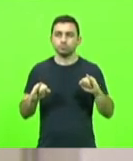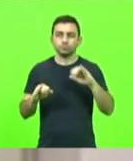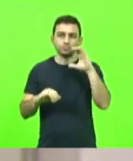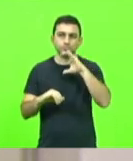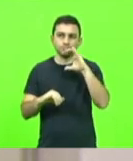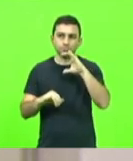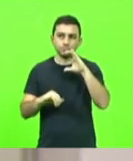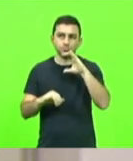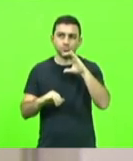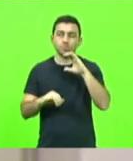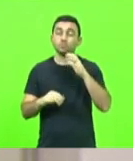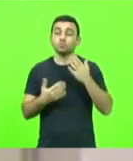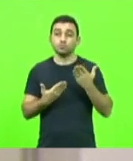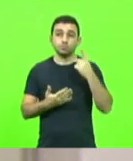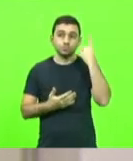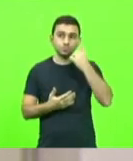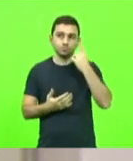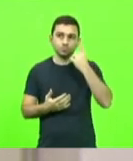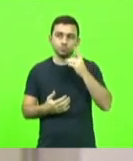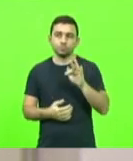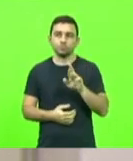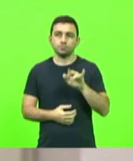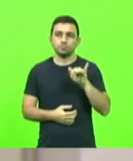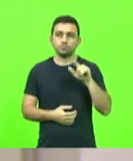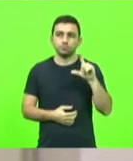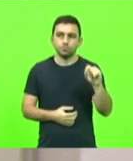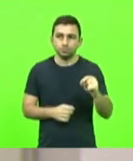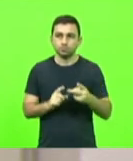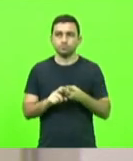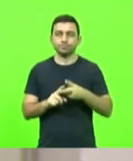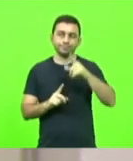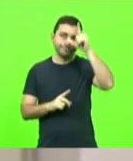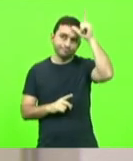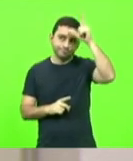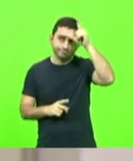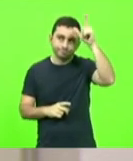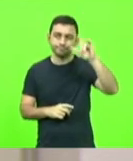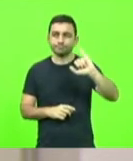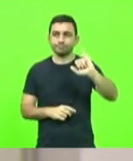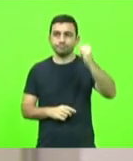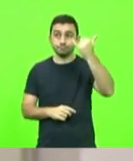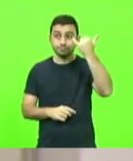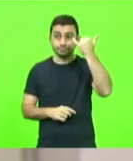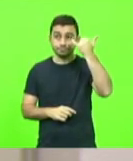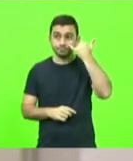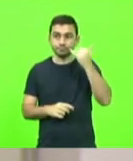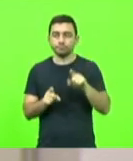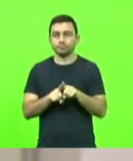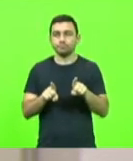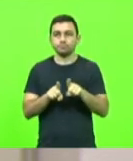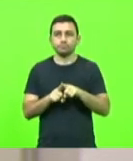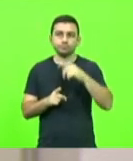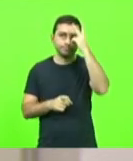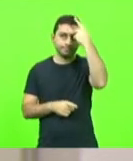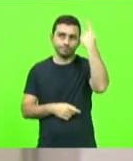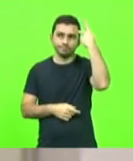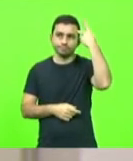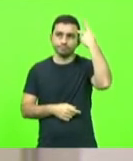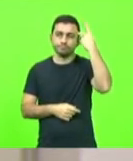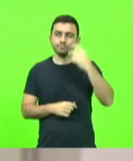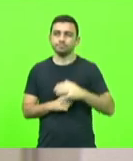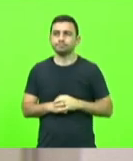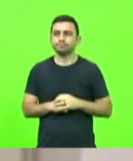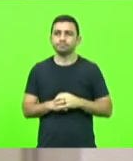uso da palavra os senhores deputados. Frigo, Sargento Lima, Gessé Lopes e a senhora deputada Paulinha. Grande expediente,